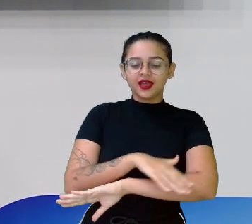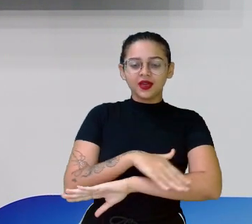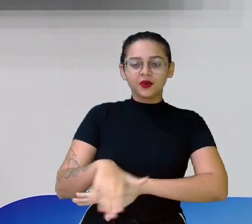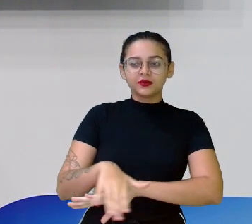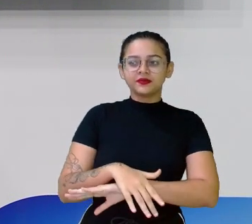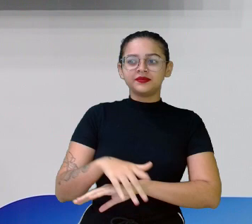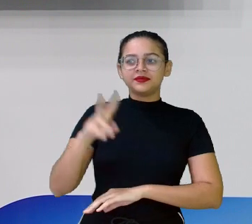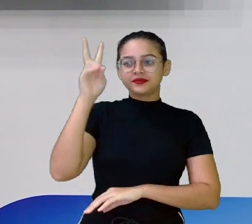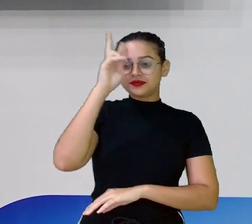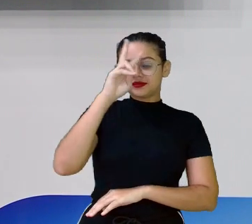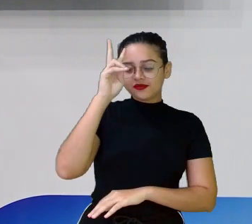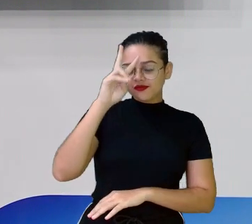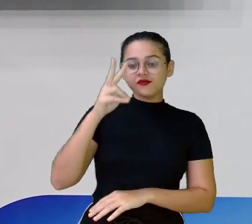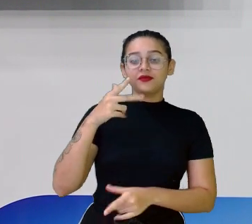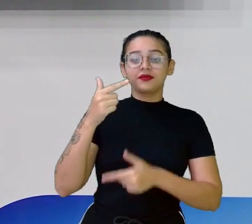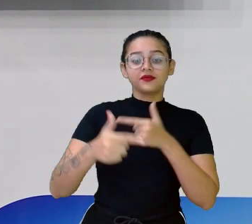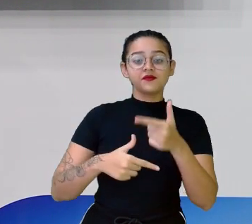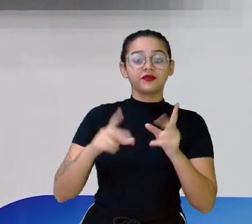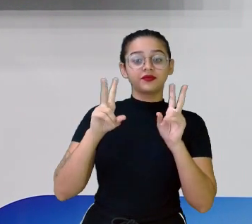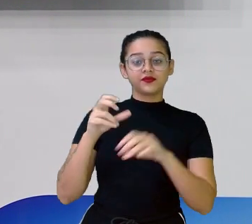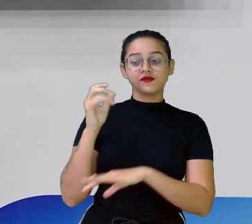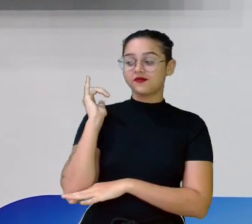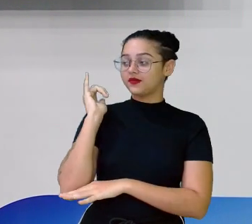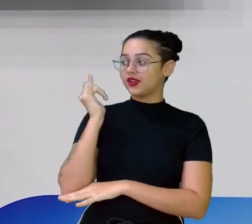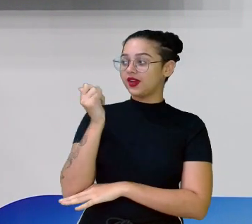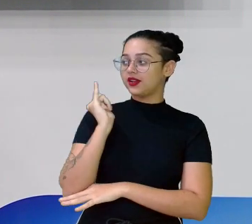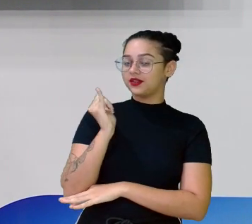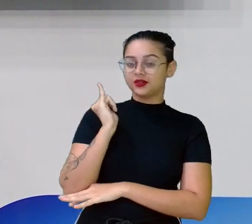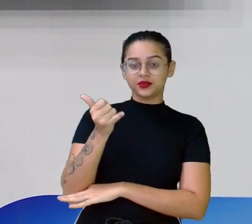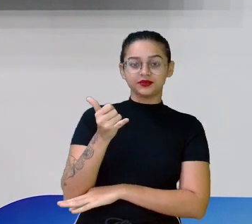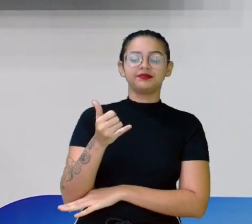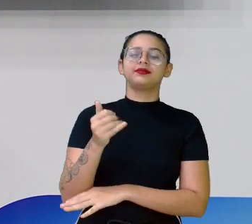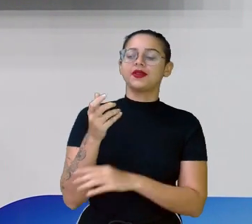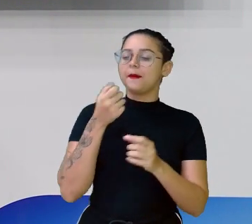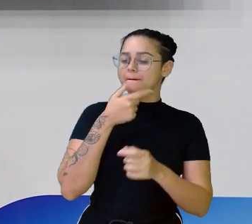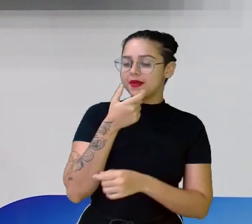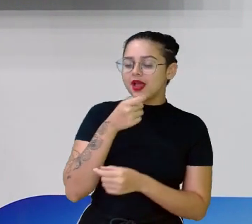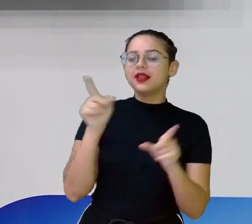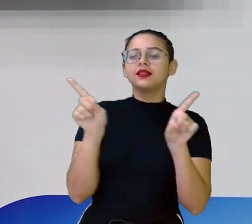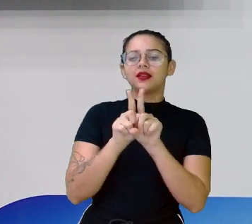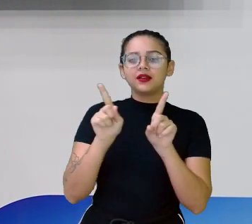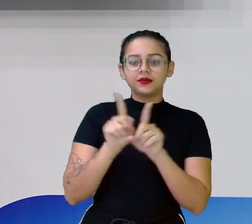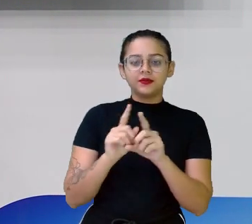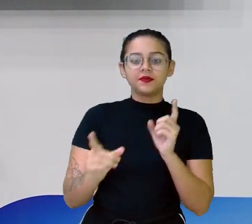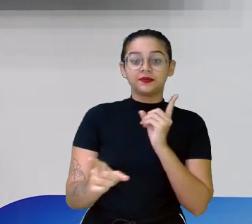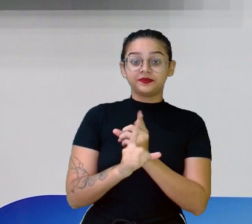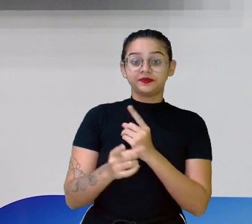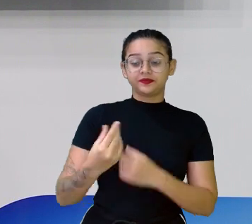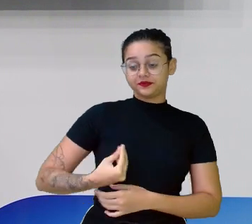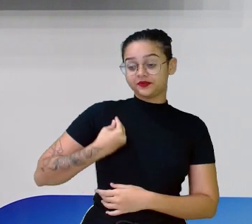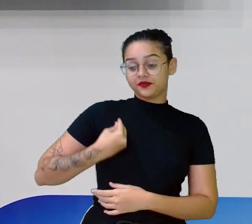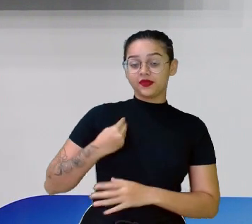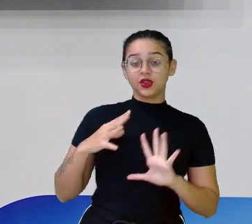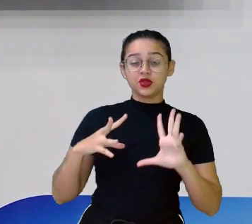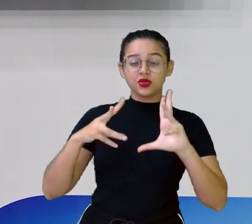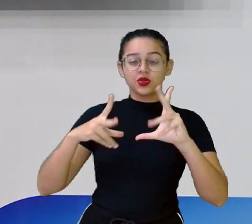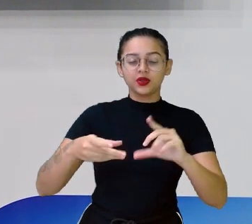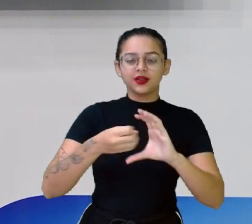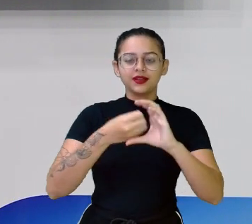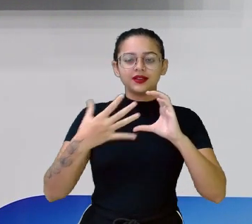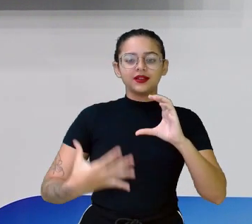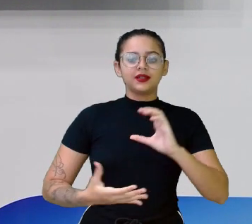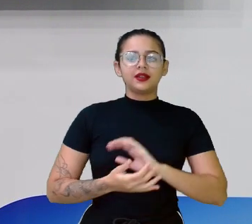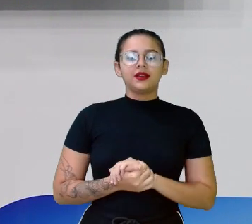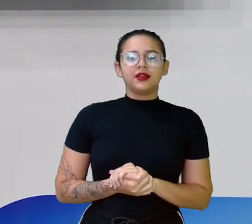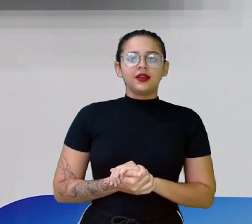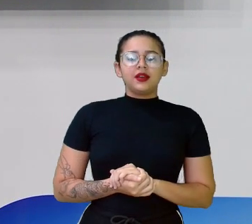que lá no conto nós trabalhamos sobre o narrador? Então, na anedota também, a gente encontra a presença de todas essas características